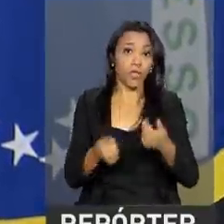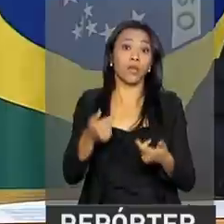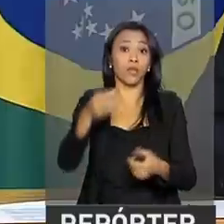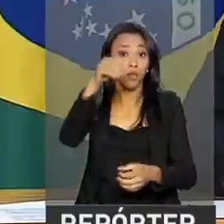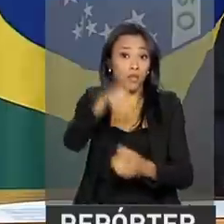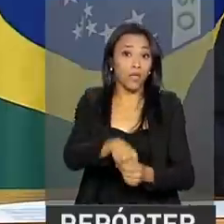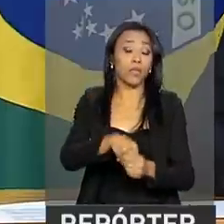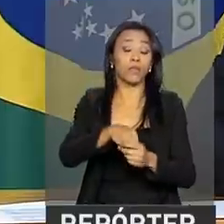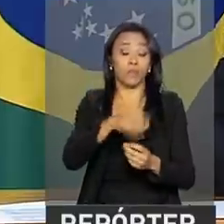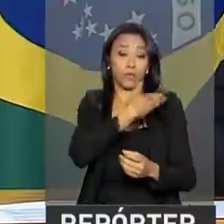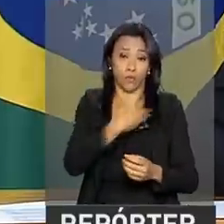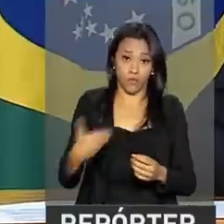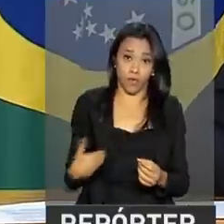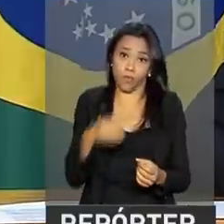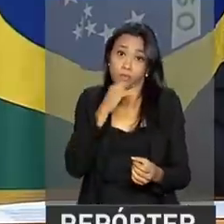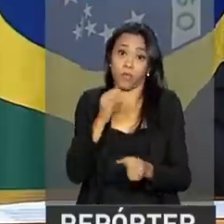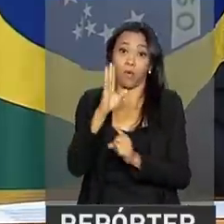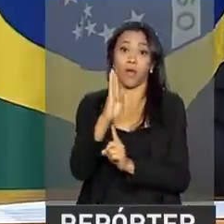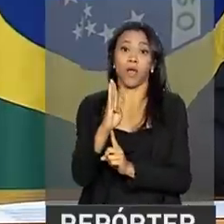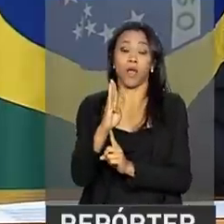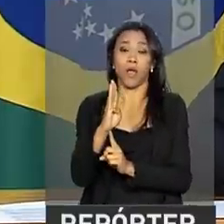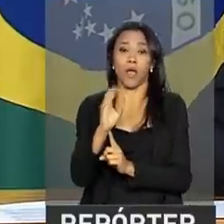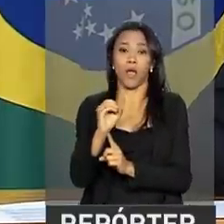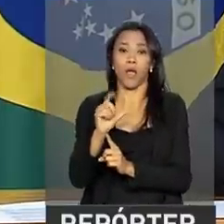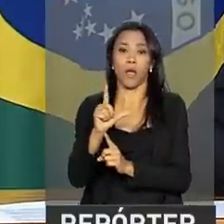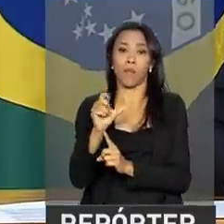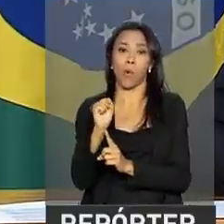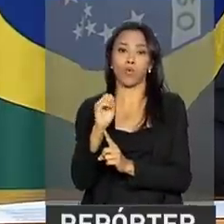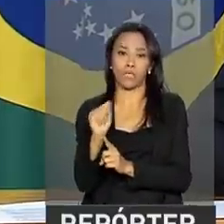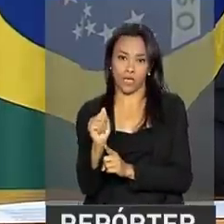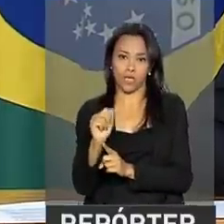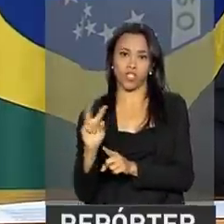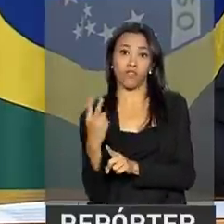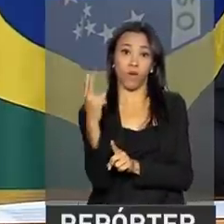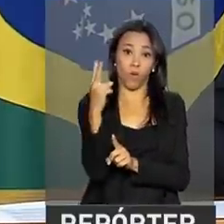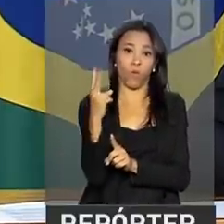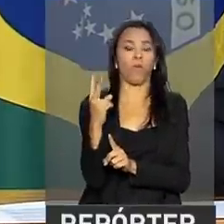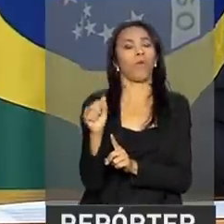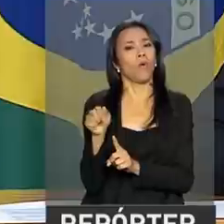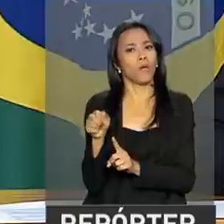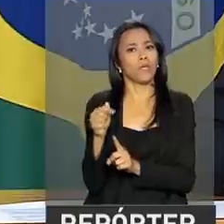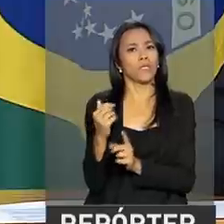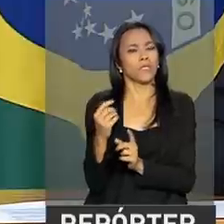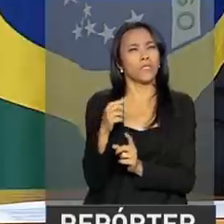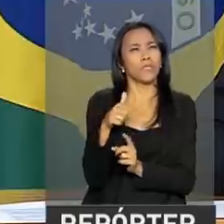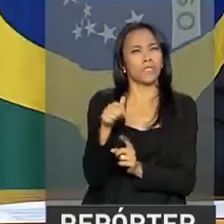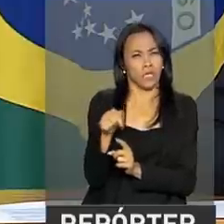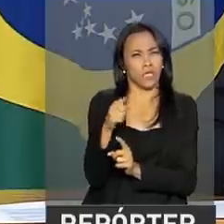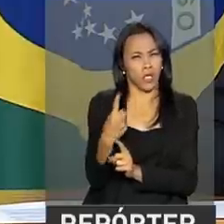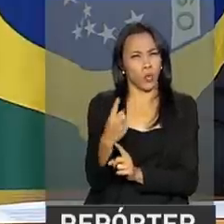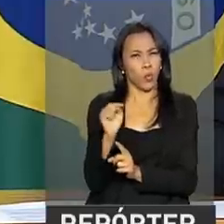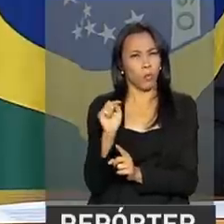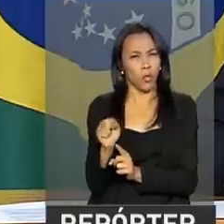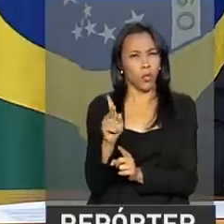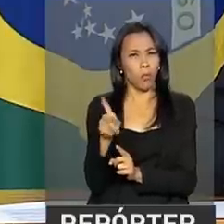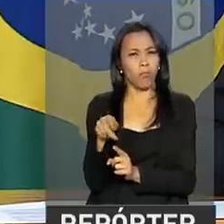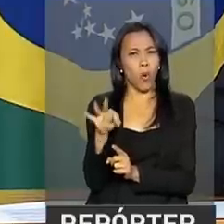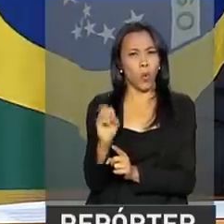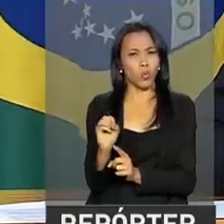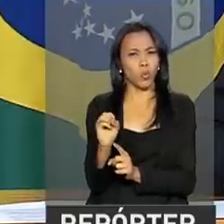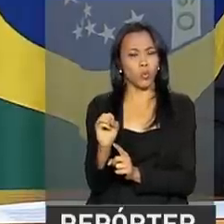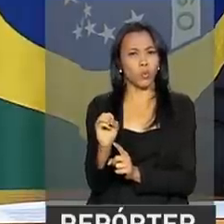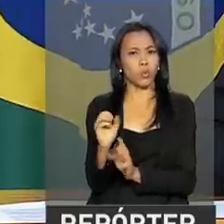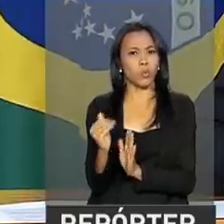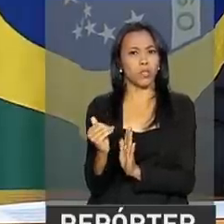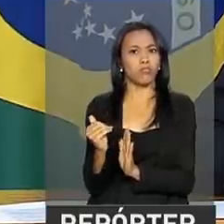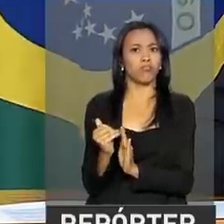governo a bolsa de valores neste momento nós estamos passando de 71 mil pontos e viés é